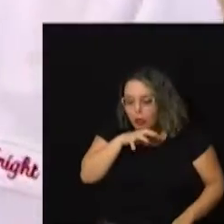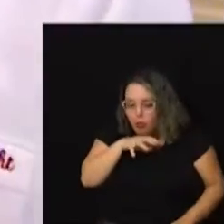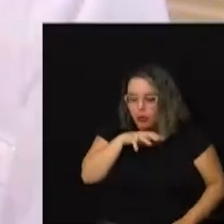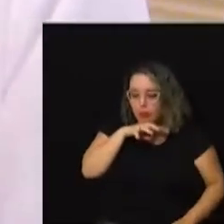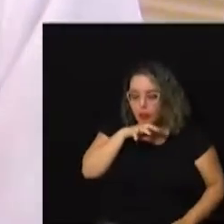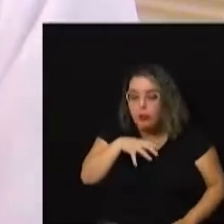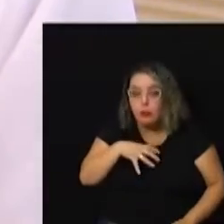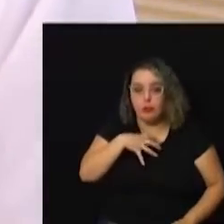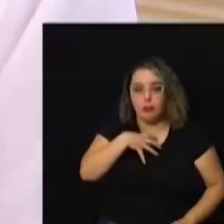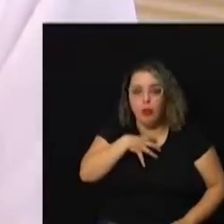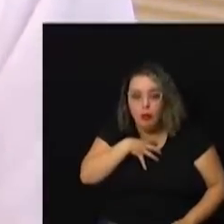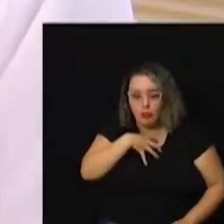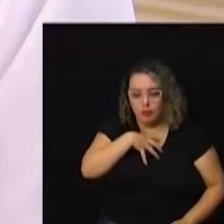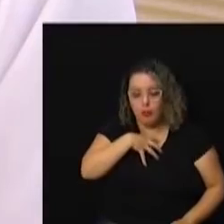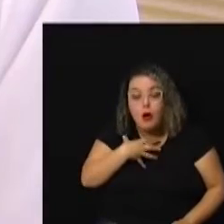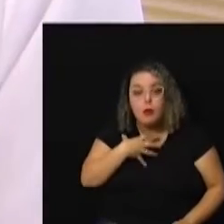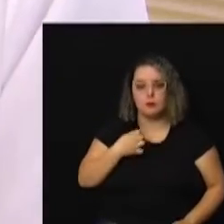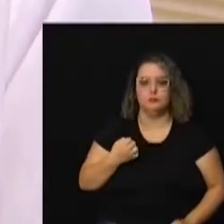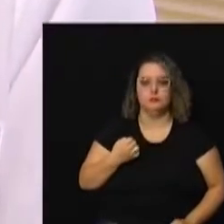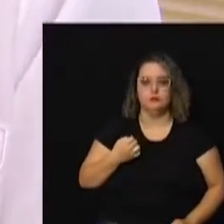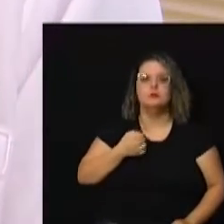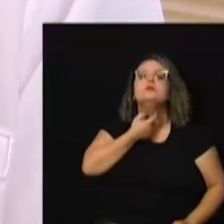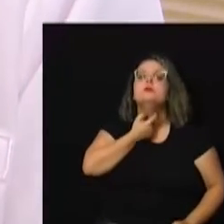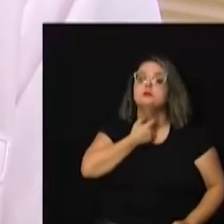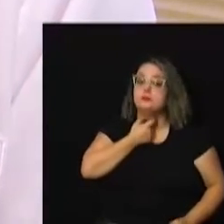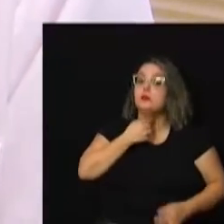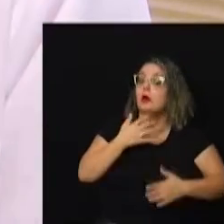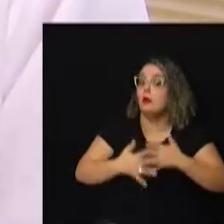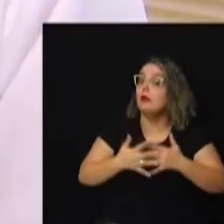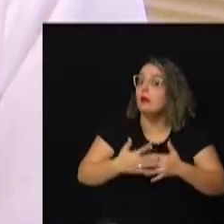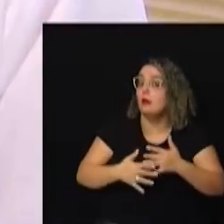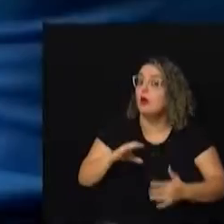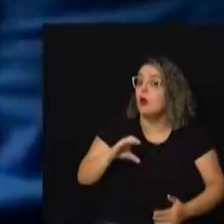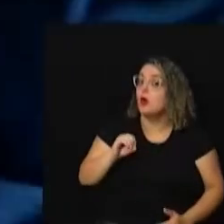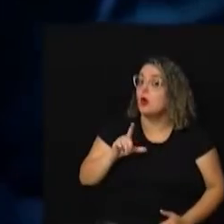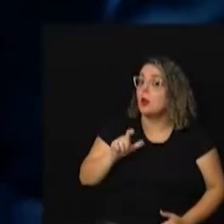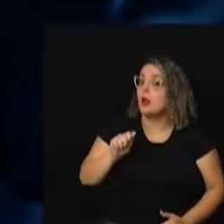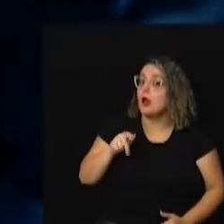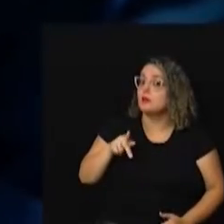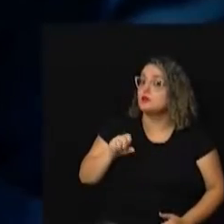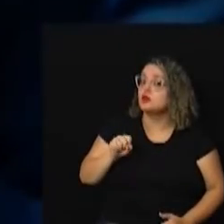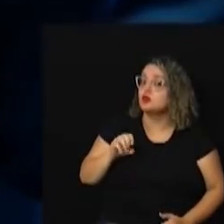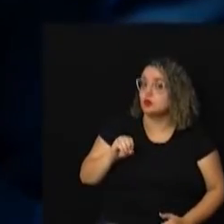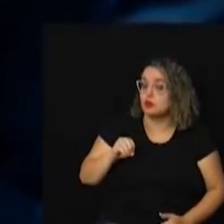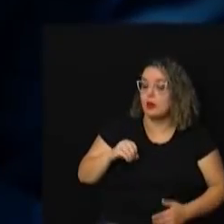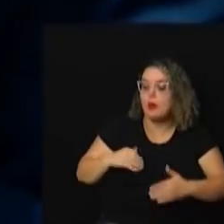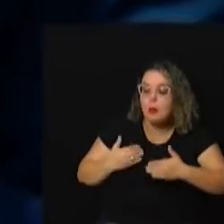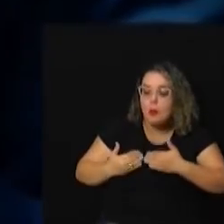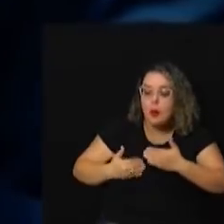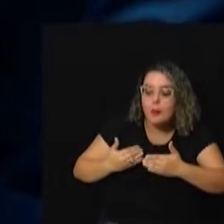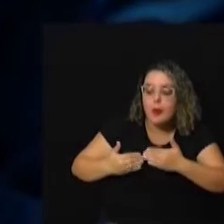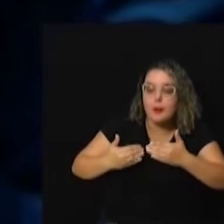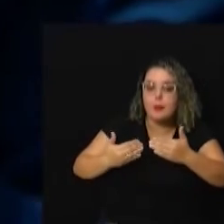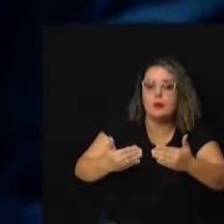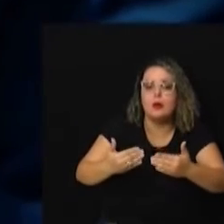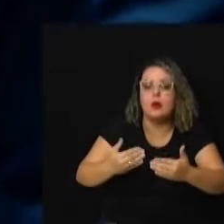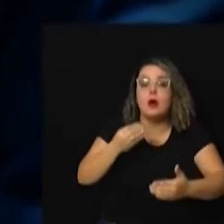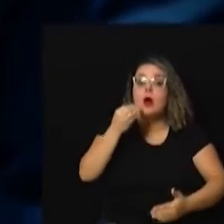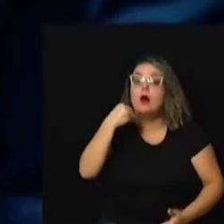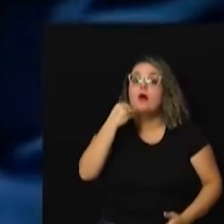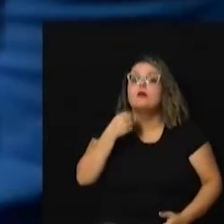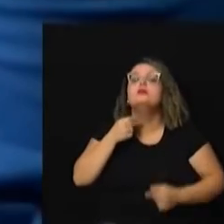nenhuma, o animal pode apresentar em casos mais graves cianose de língua, que é quando a língua fica roxa, dispneia,